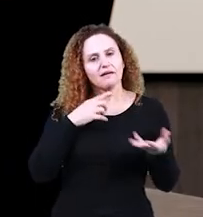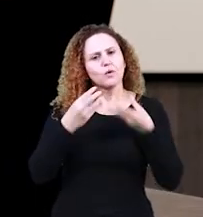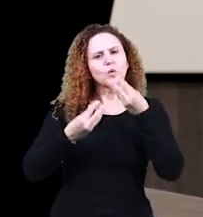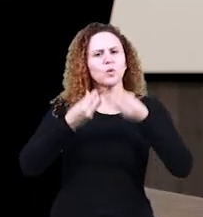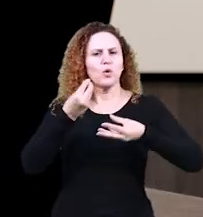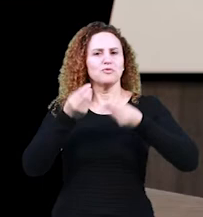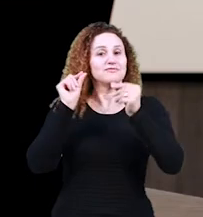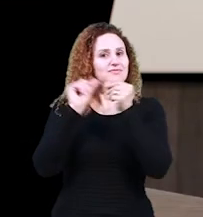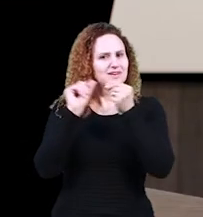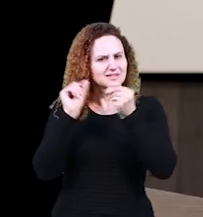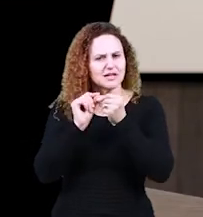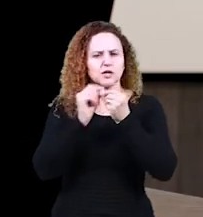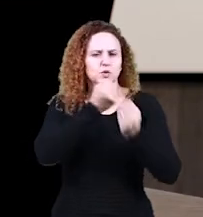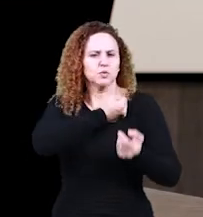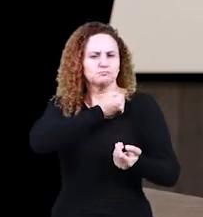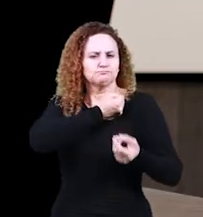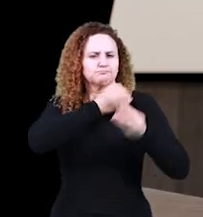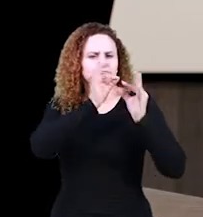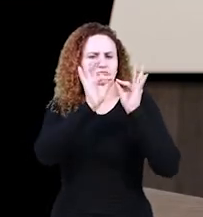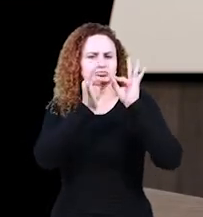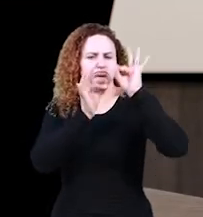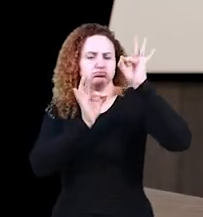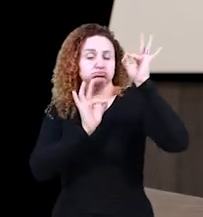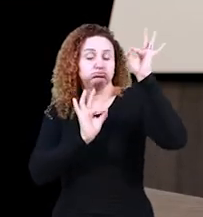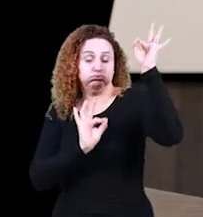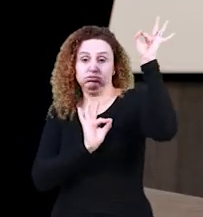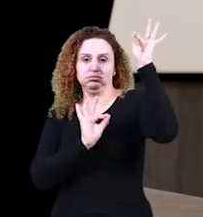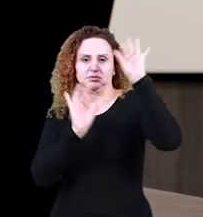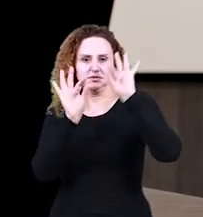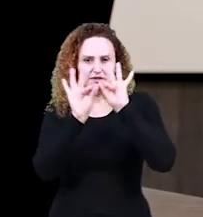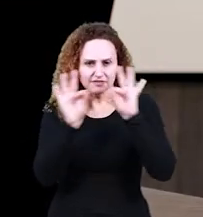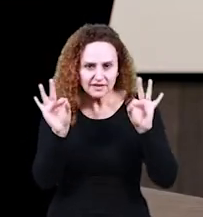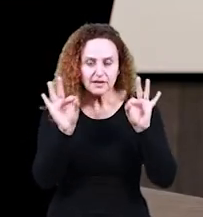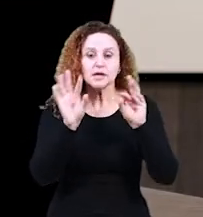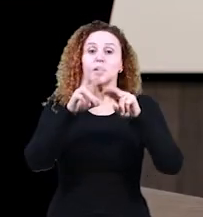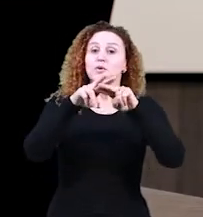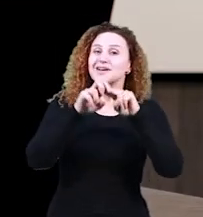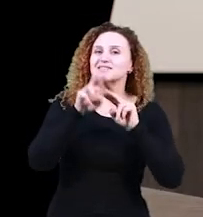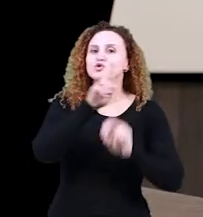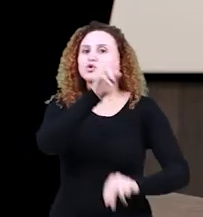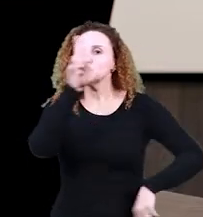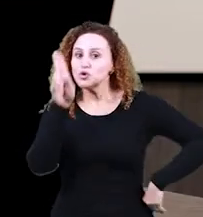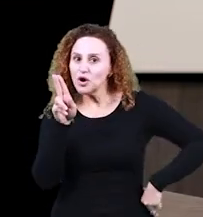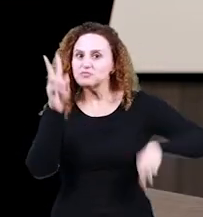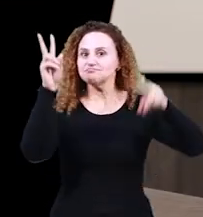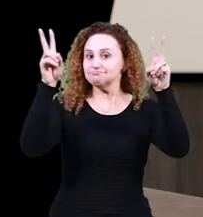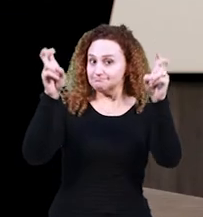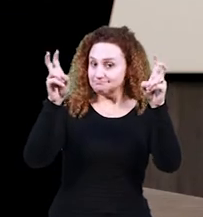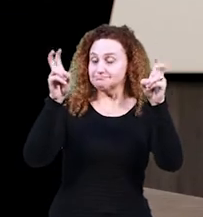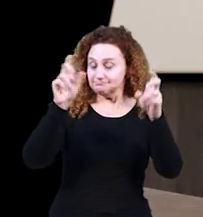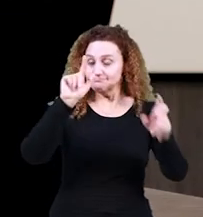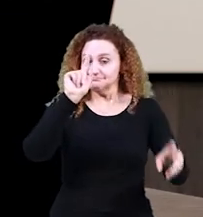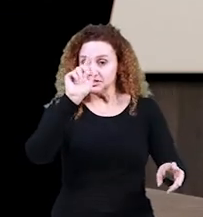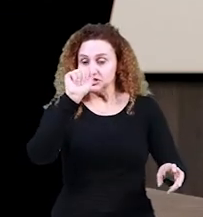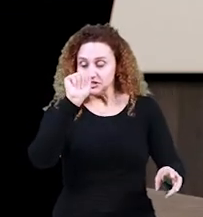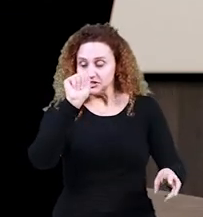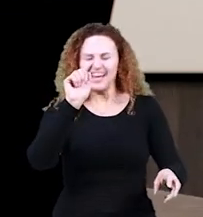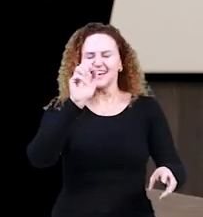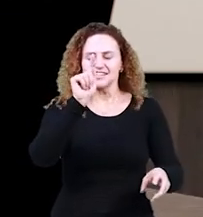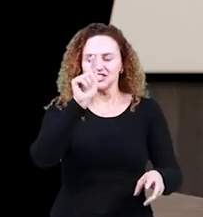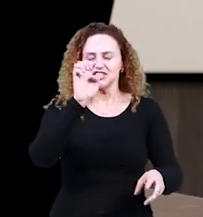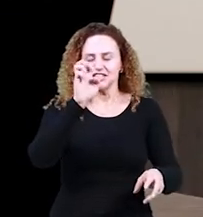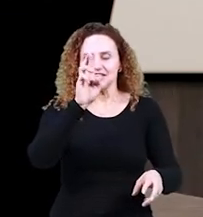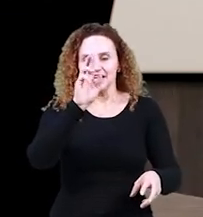Então seria possível gerar um número infinito de outras frases então por isso que chama gerativismo né a partir do